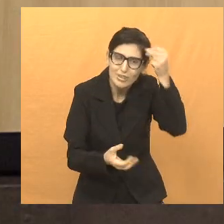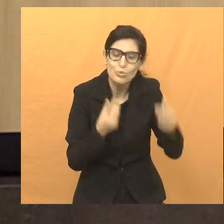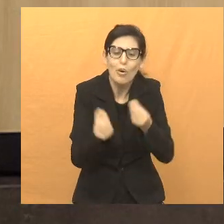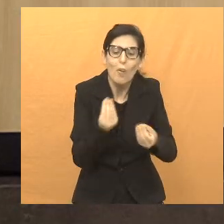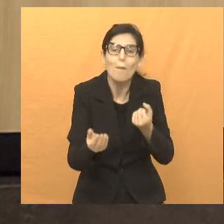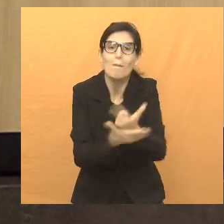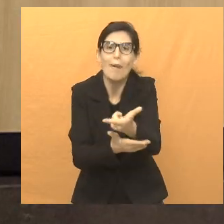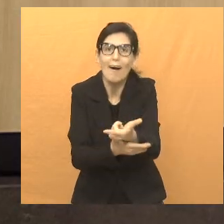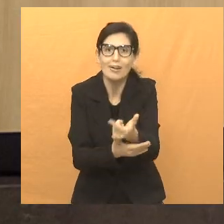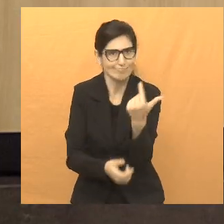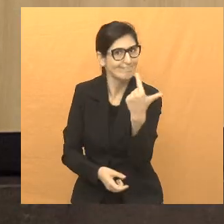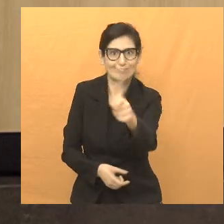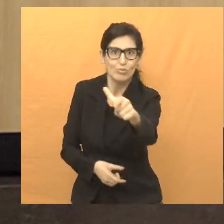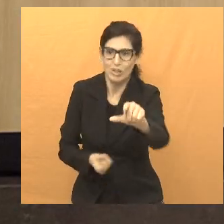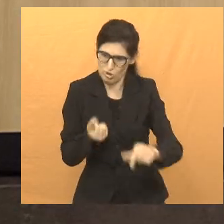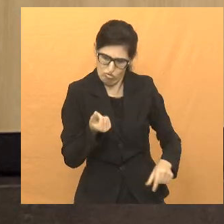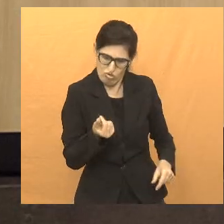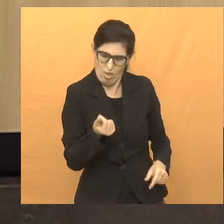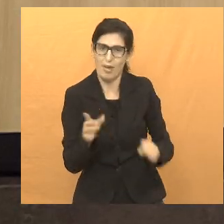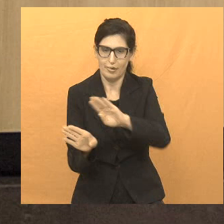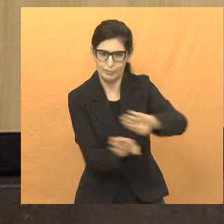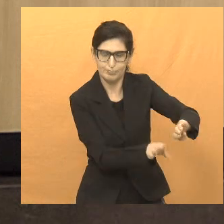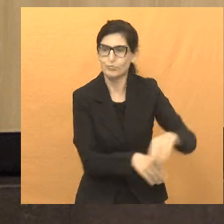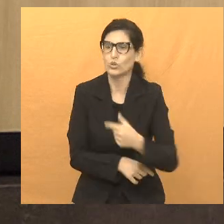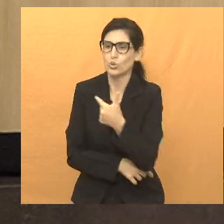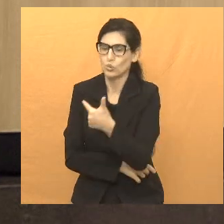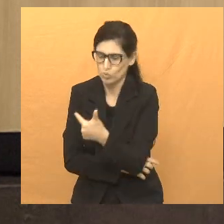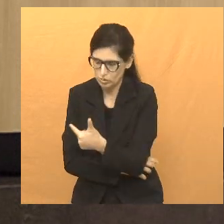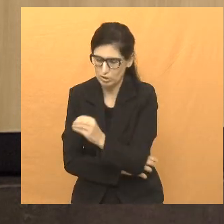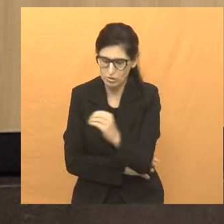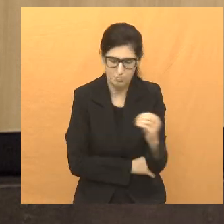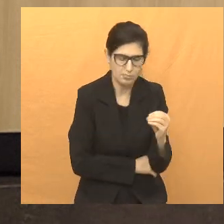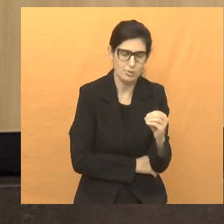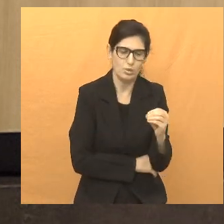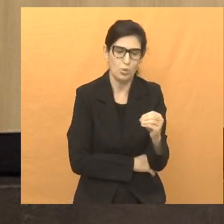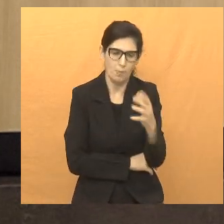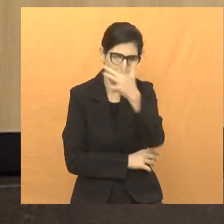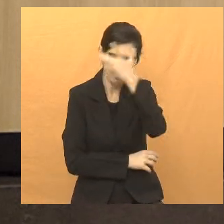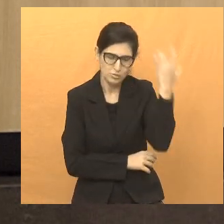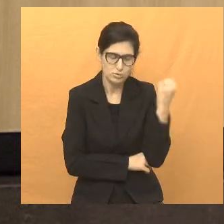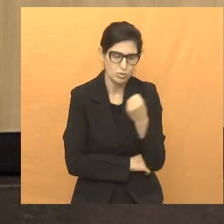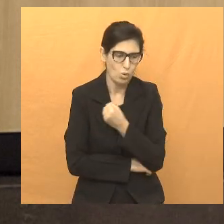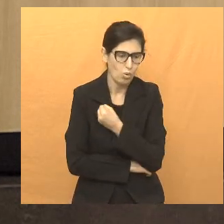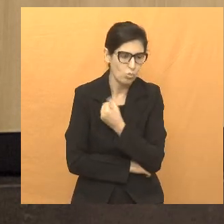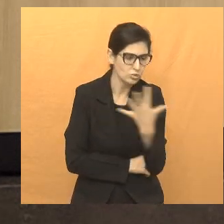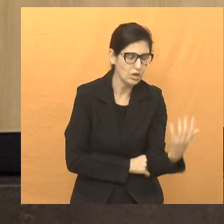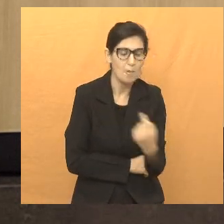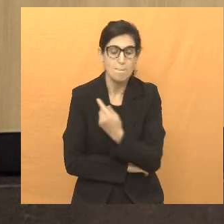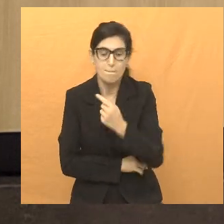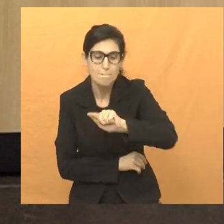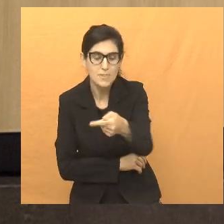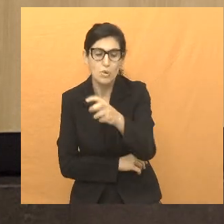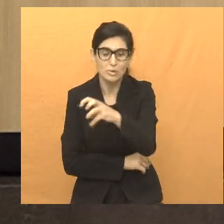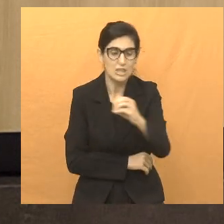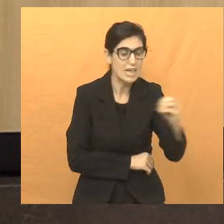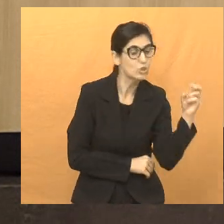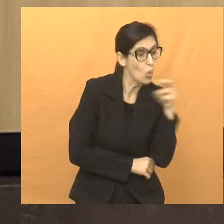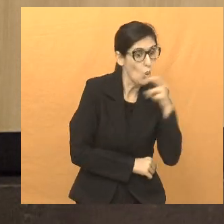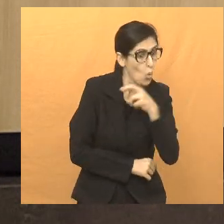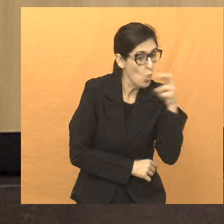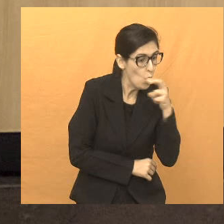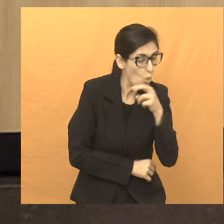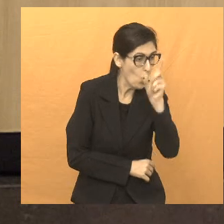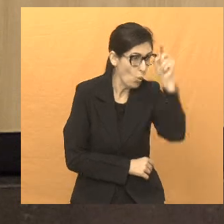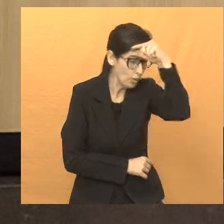UPA. Dos 200 mil atendimentos que teve o ano passado, 1.500 foram urgência e emergência. Os outros todos